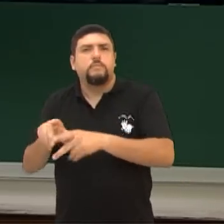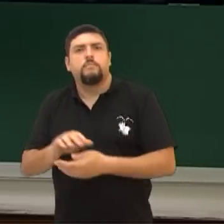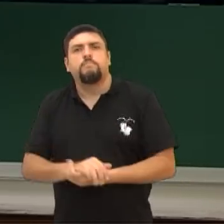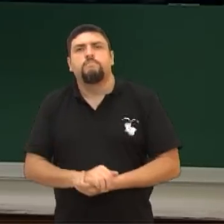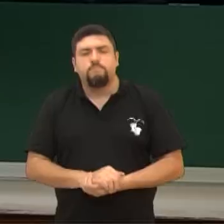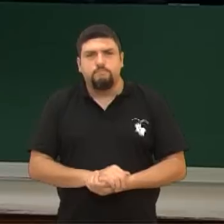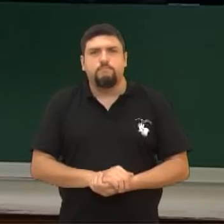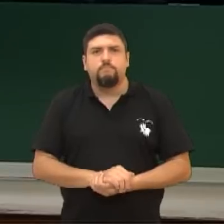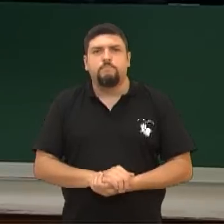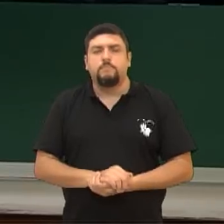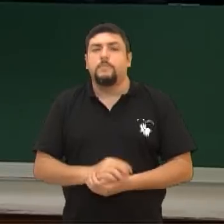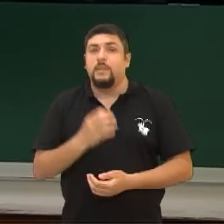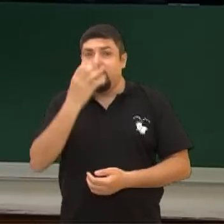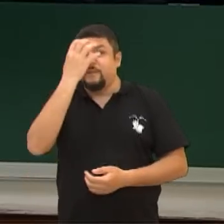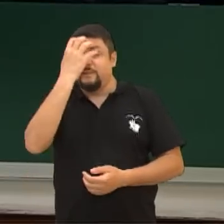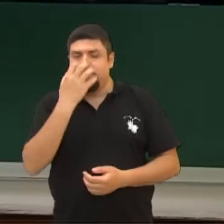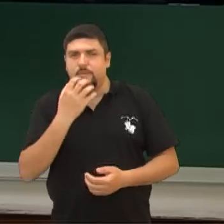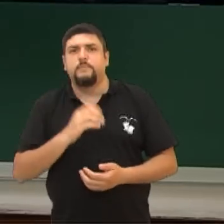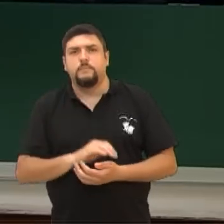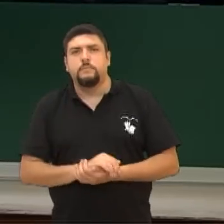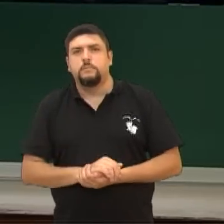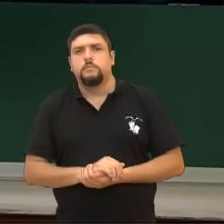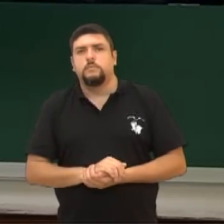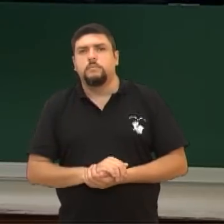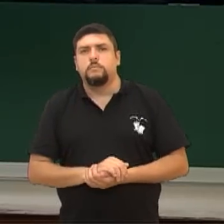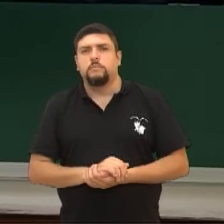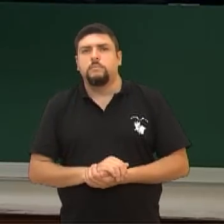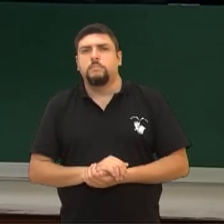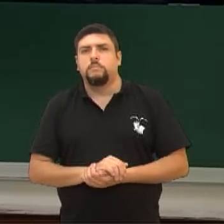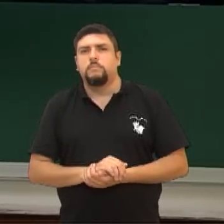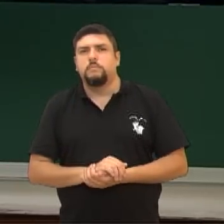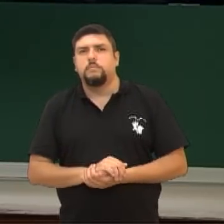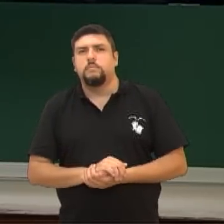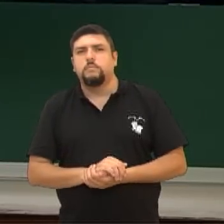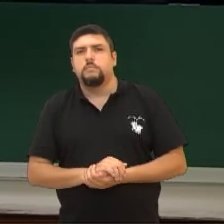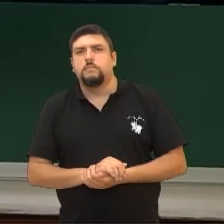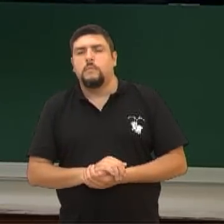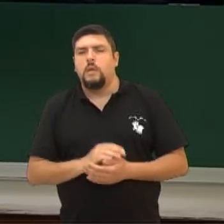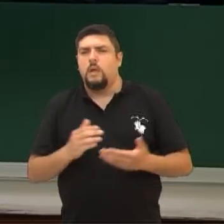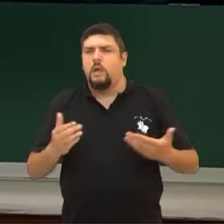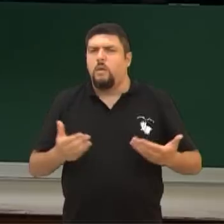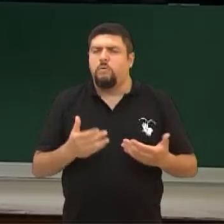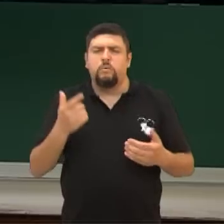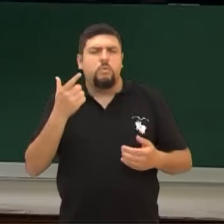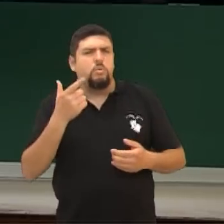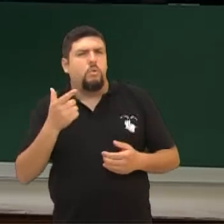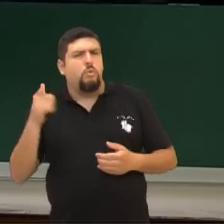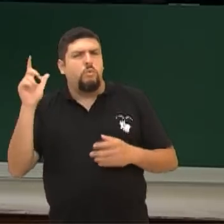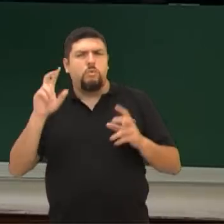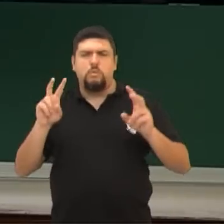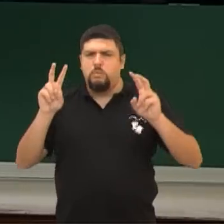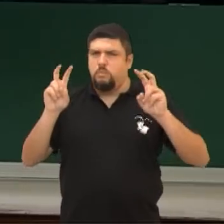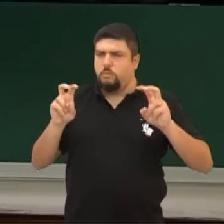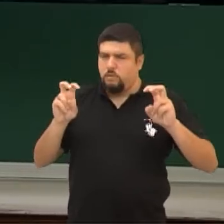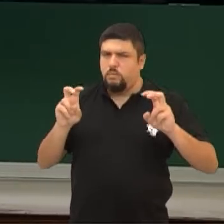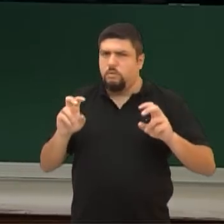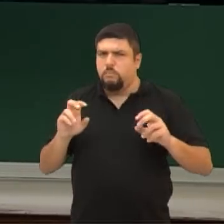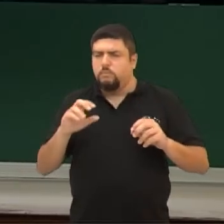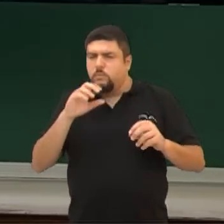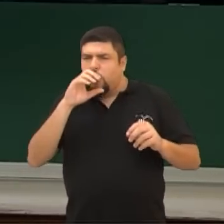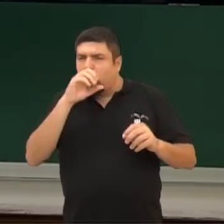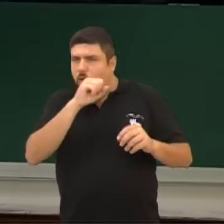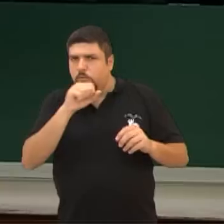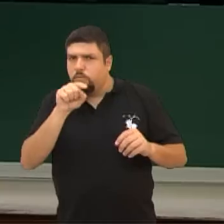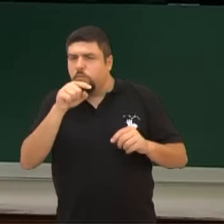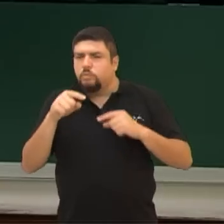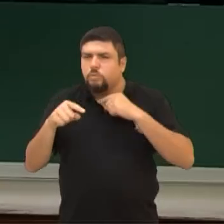Veja, sério isso. Eu quero voltar aqui só para tratar de um outro assunto, pessoal. Um outro assunto que, de repente, você pode